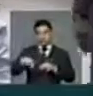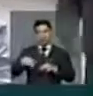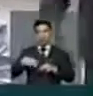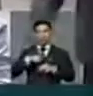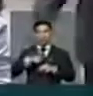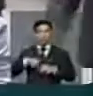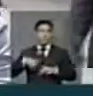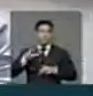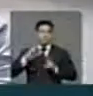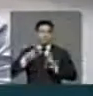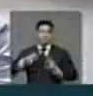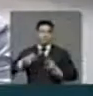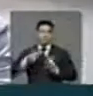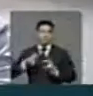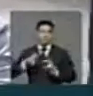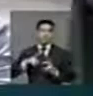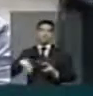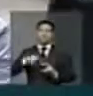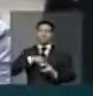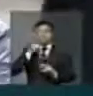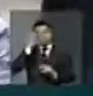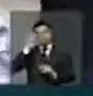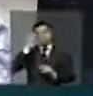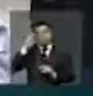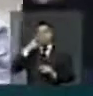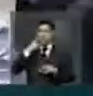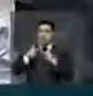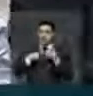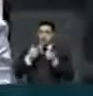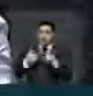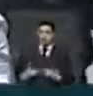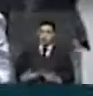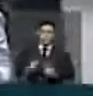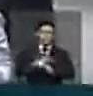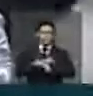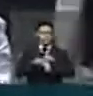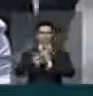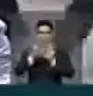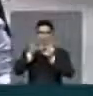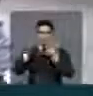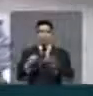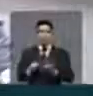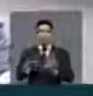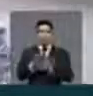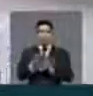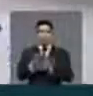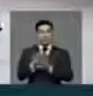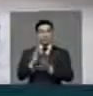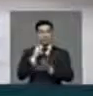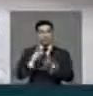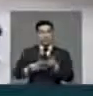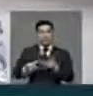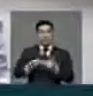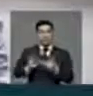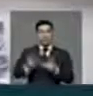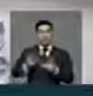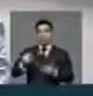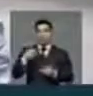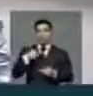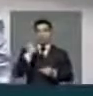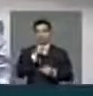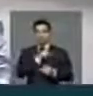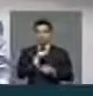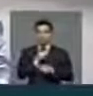cobrada. E Vossa Excelência impunha essa bandeira com uma dignidade e capitaneia para que todos nós possamos